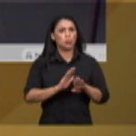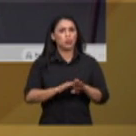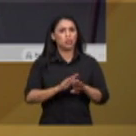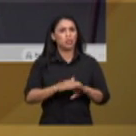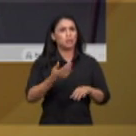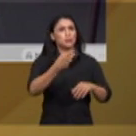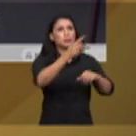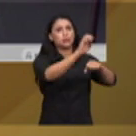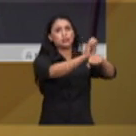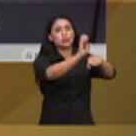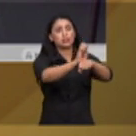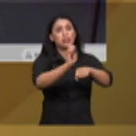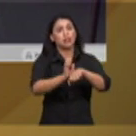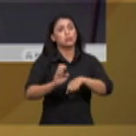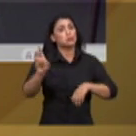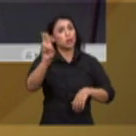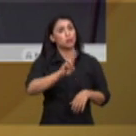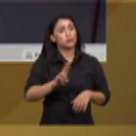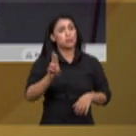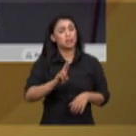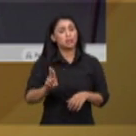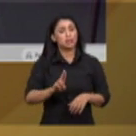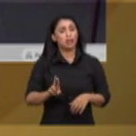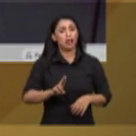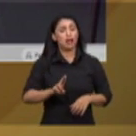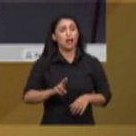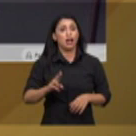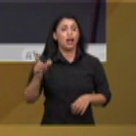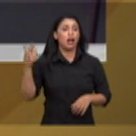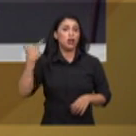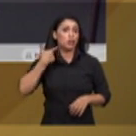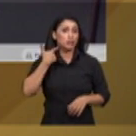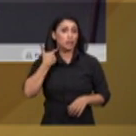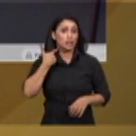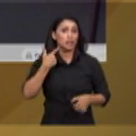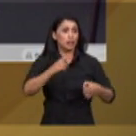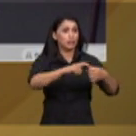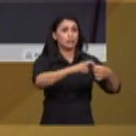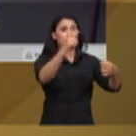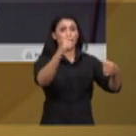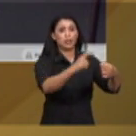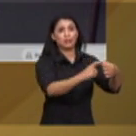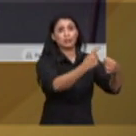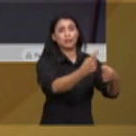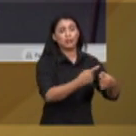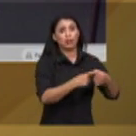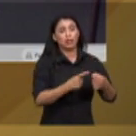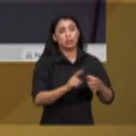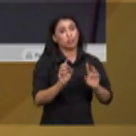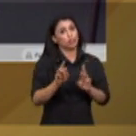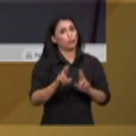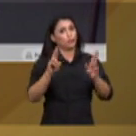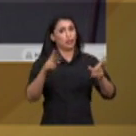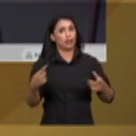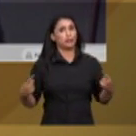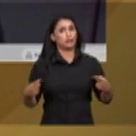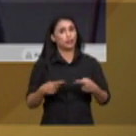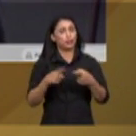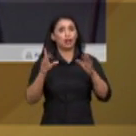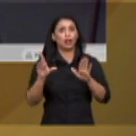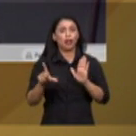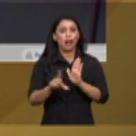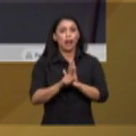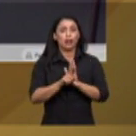Estados-membros para exploração de loteria, de forma totalmente independente do que determina a legislação federal e